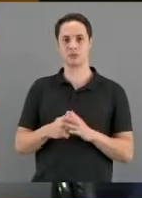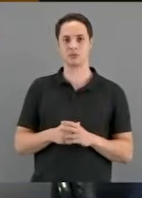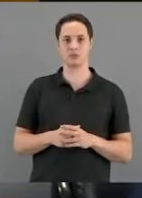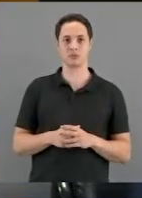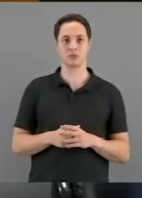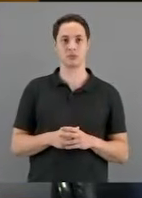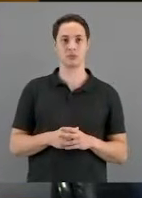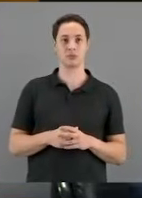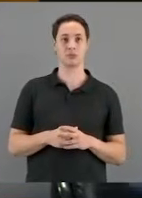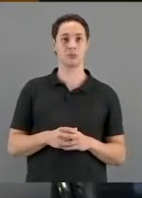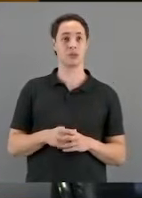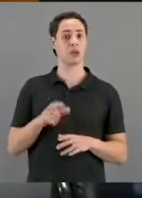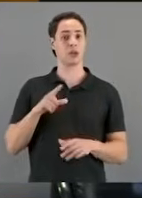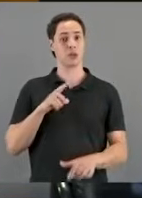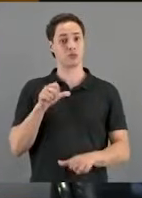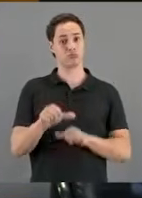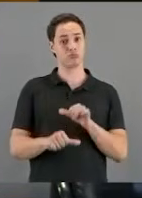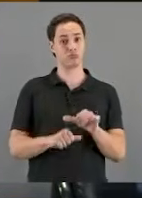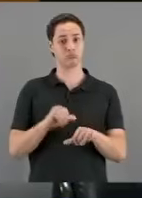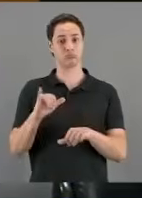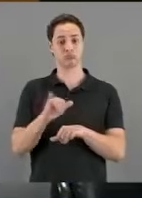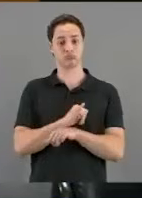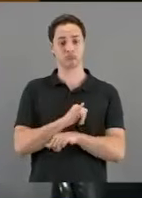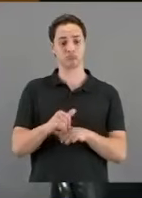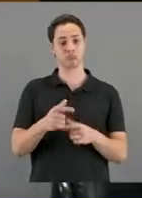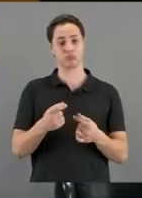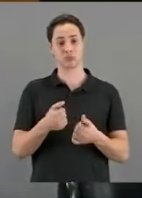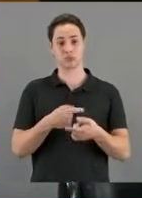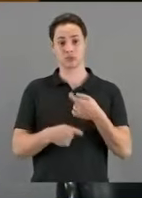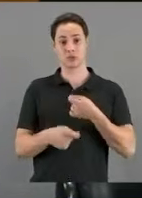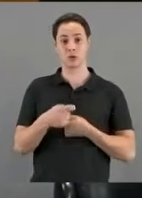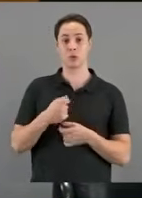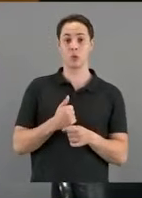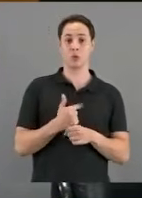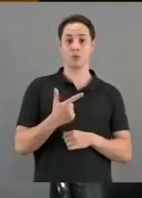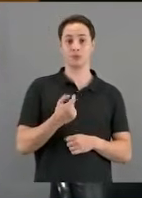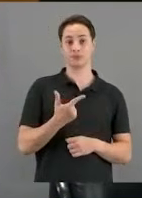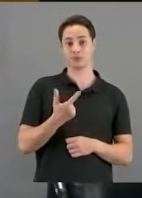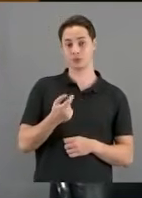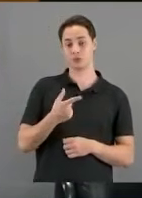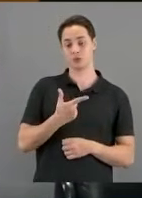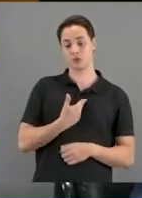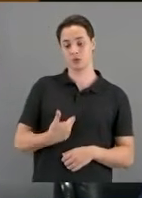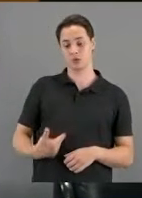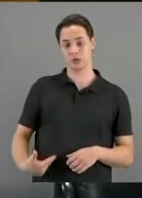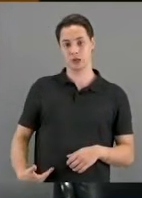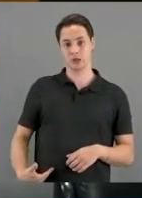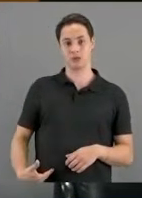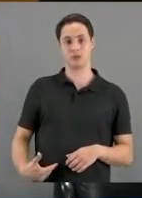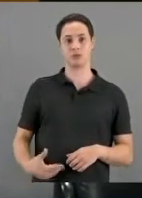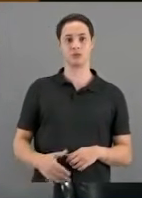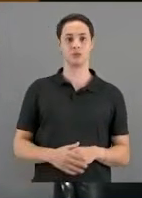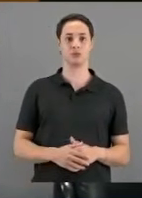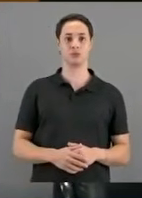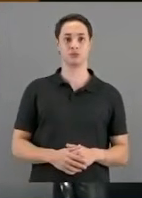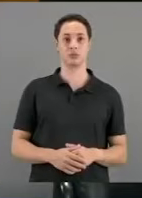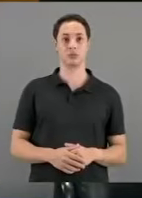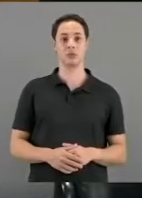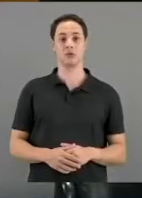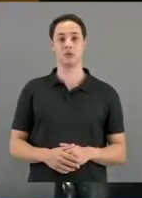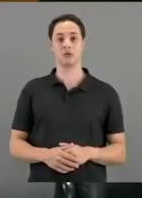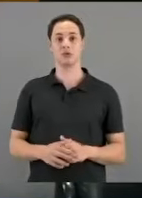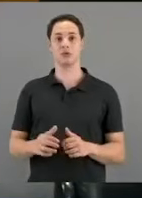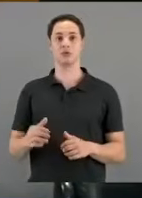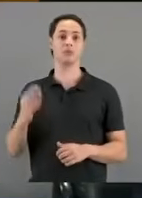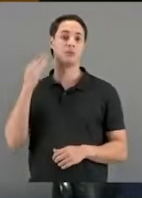muda a estratégia de negócios. E em 2020, governo Bolsonaro, o Banco Máxima, ainda